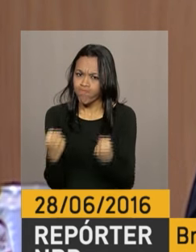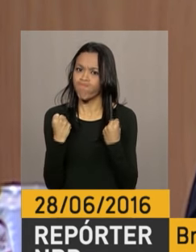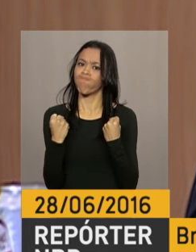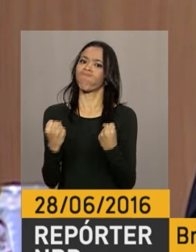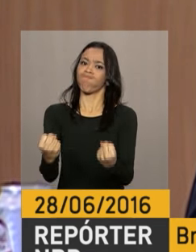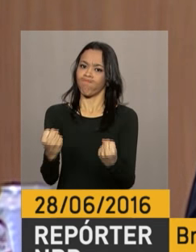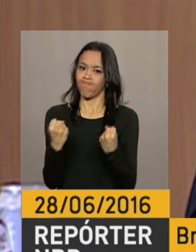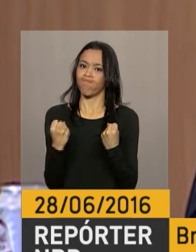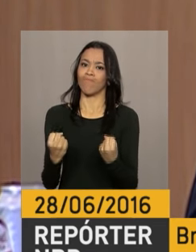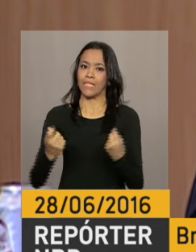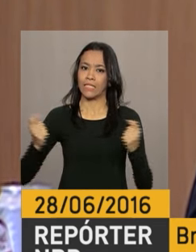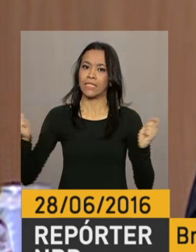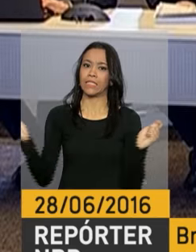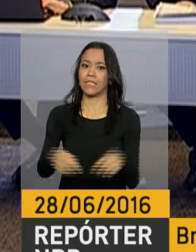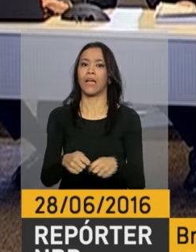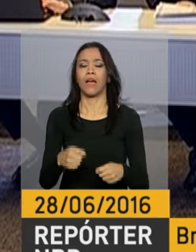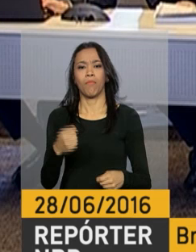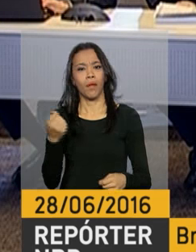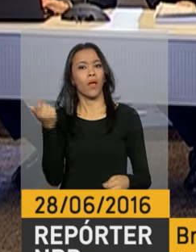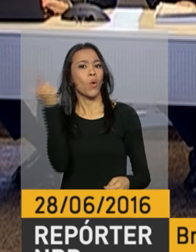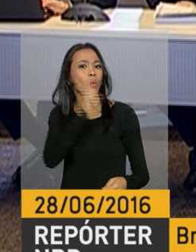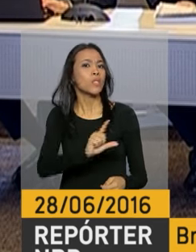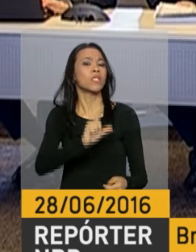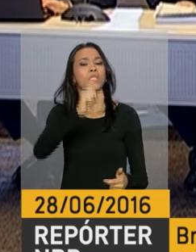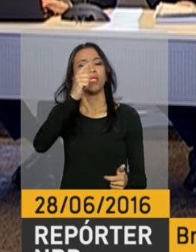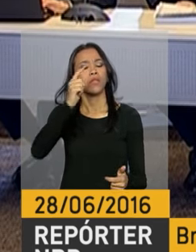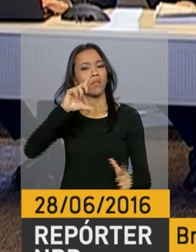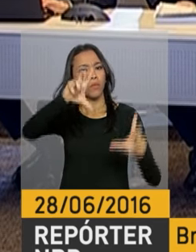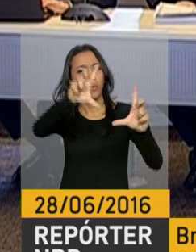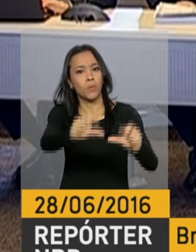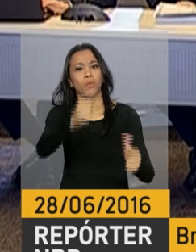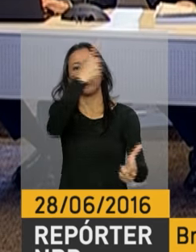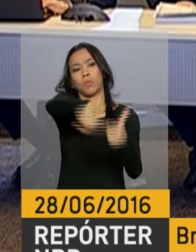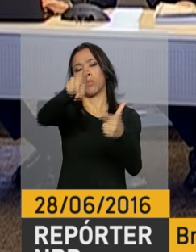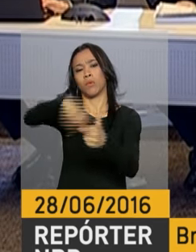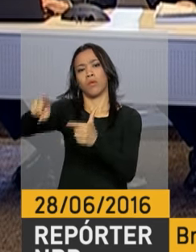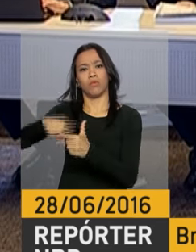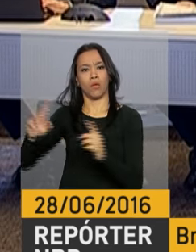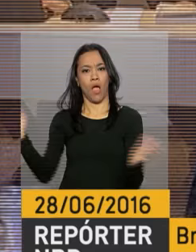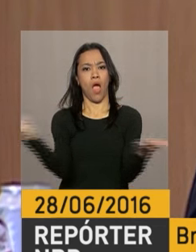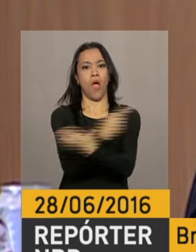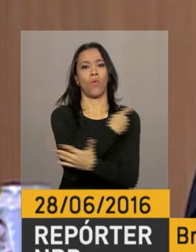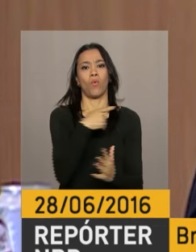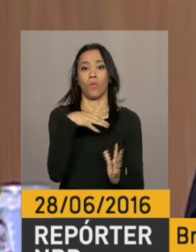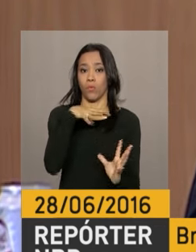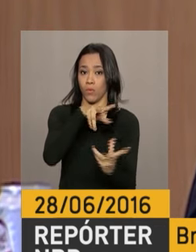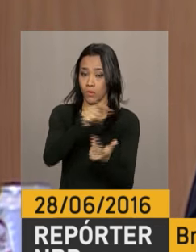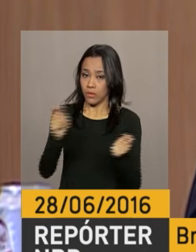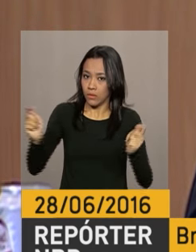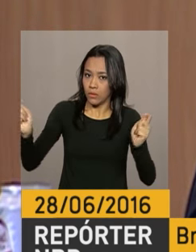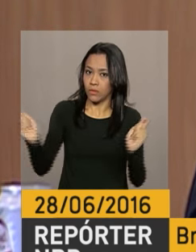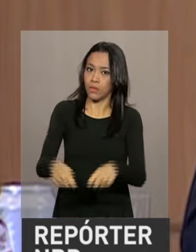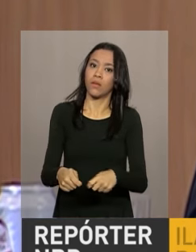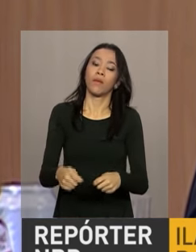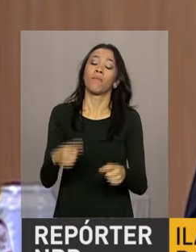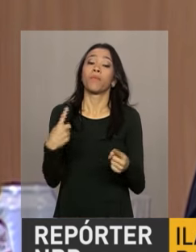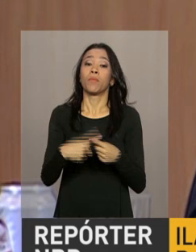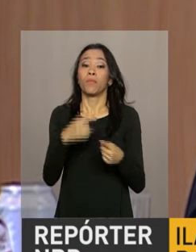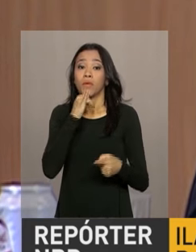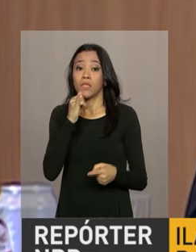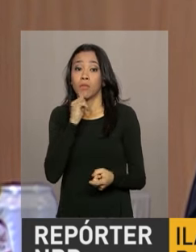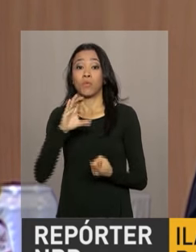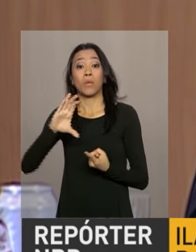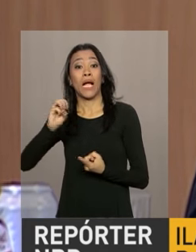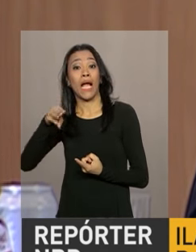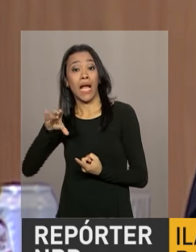decorrentes desse processo. Especialmente relevante é o montante de reservas internacionais, o regime de câmbio